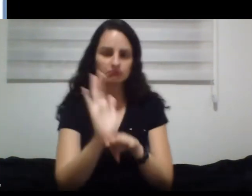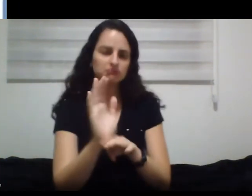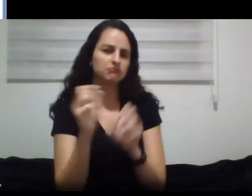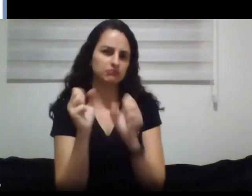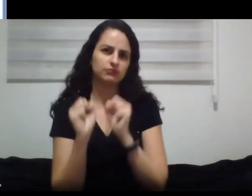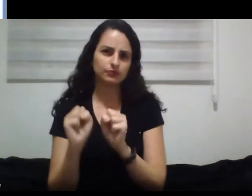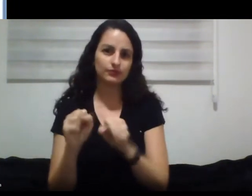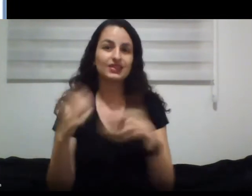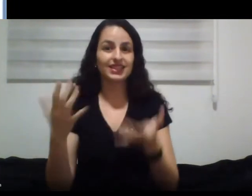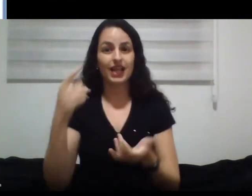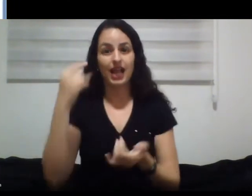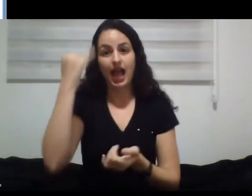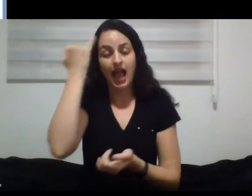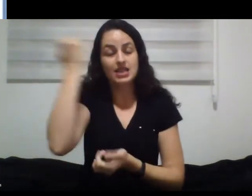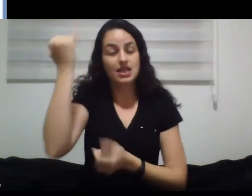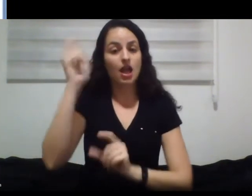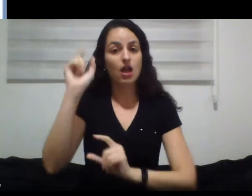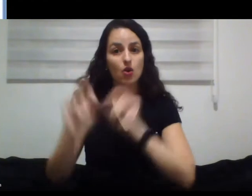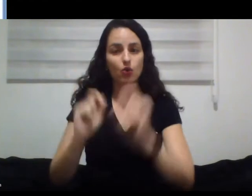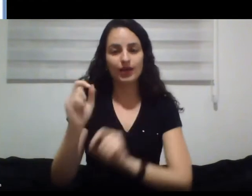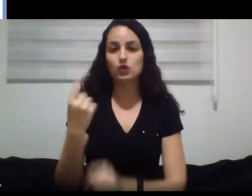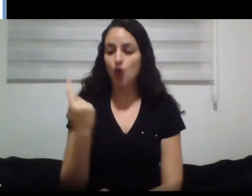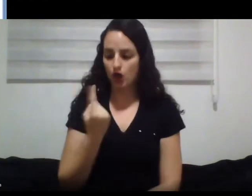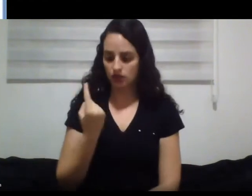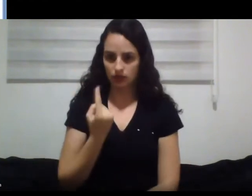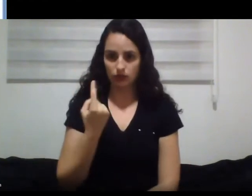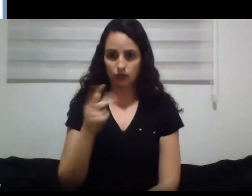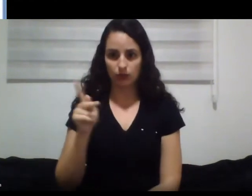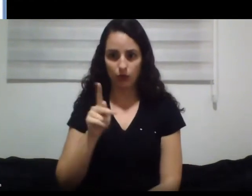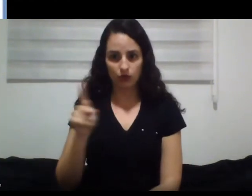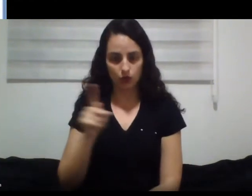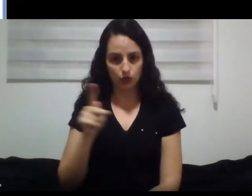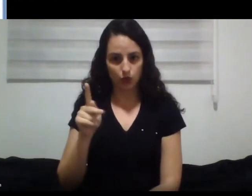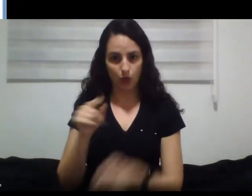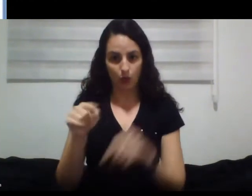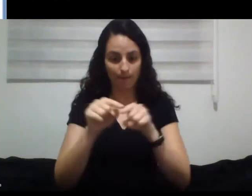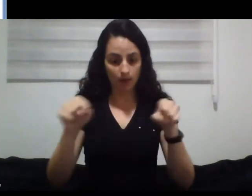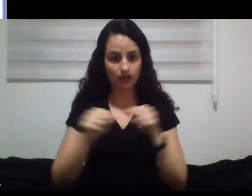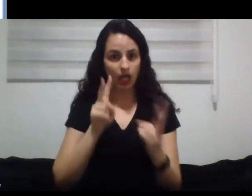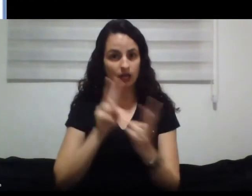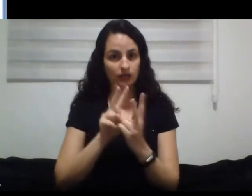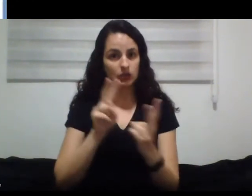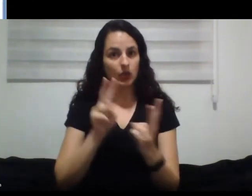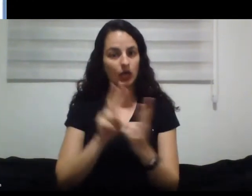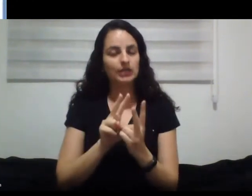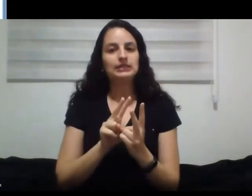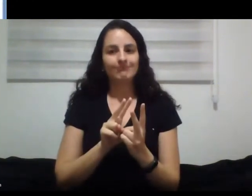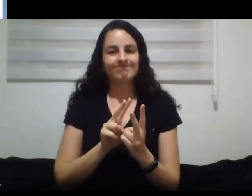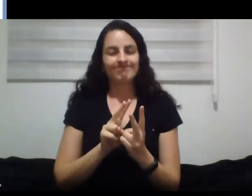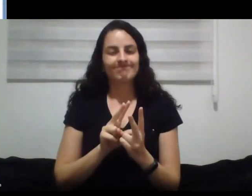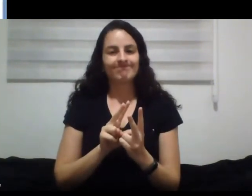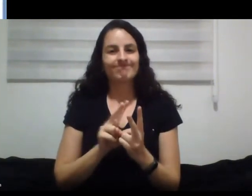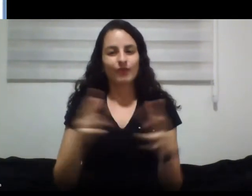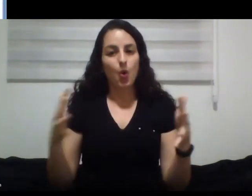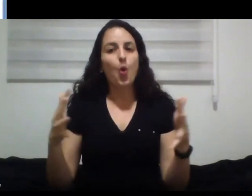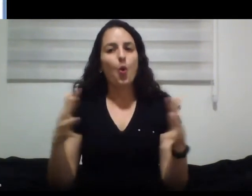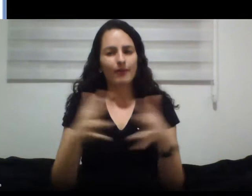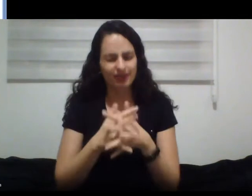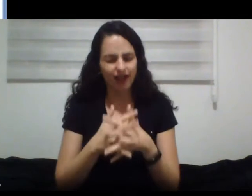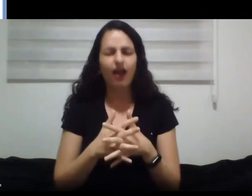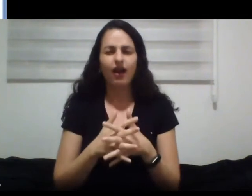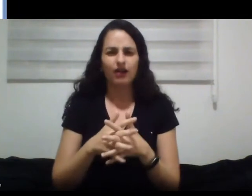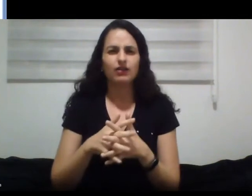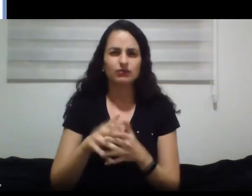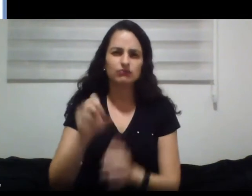colocar essa linha, uma etiqueta chamada equipe de trabalho, porque muitos professores